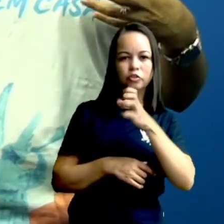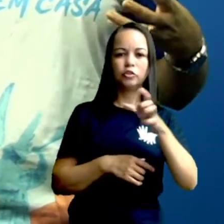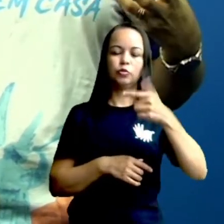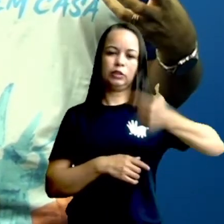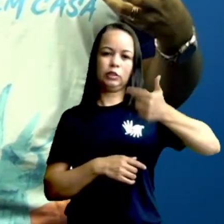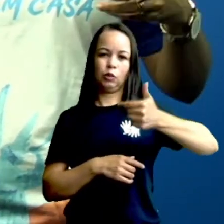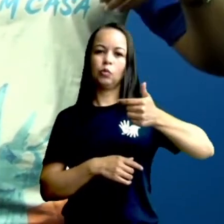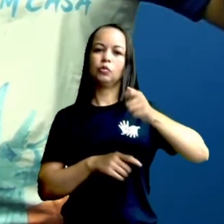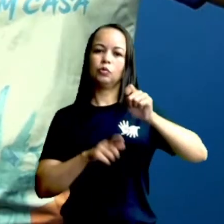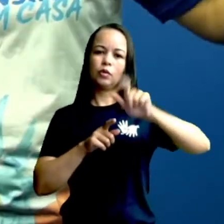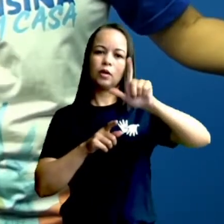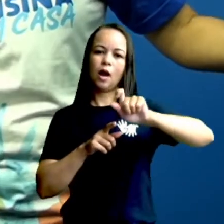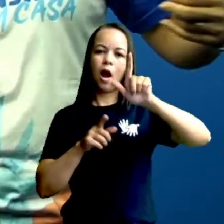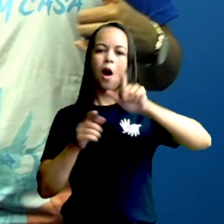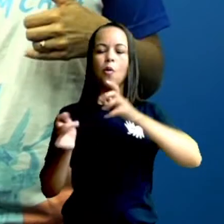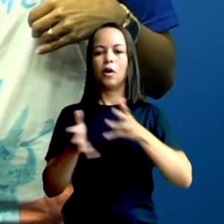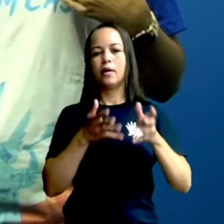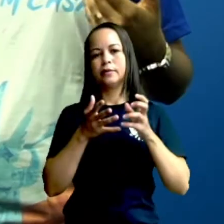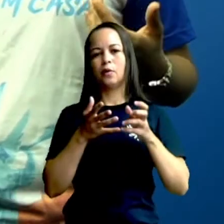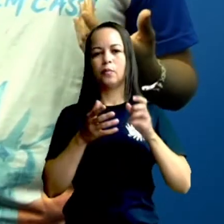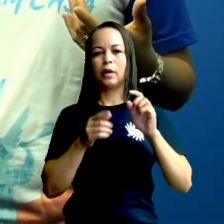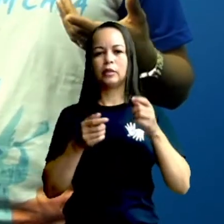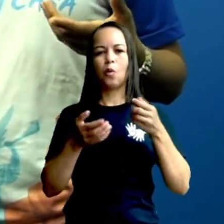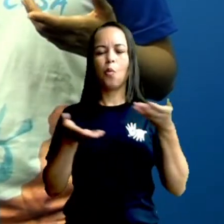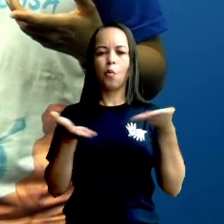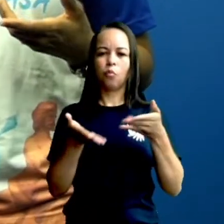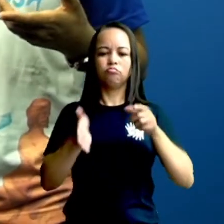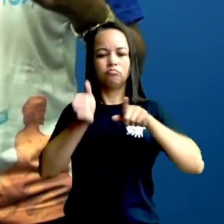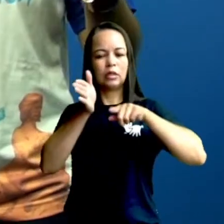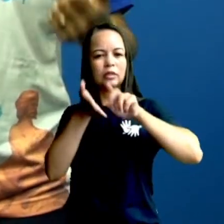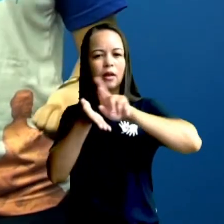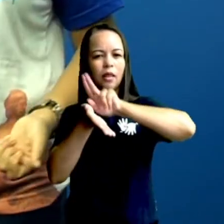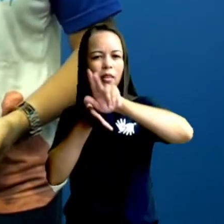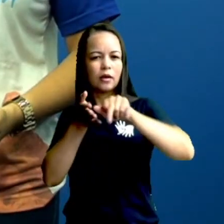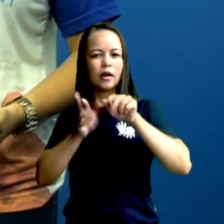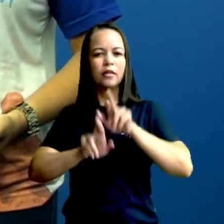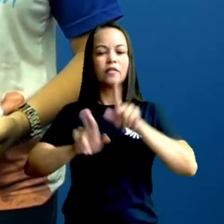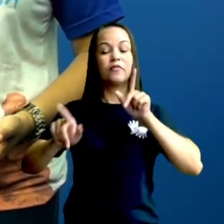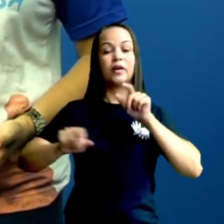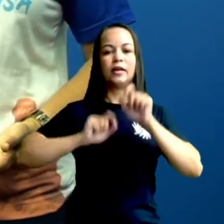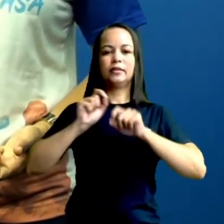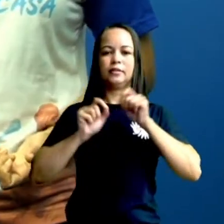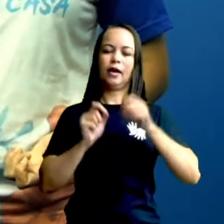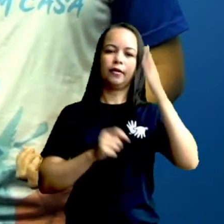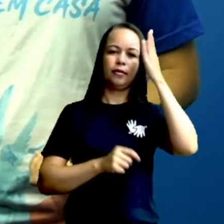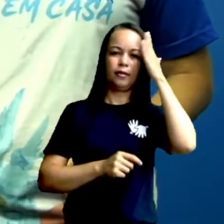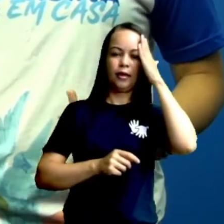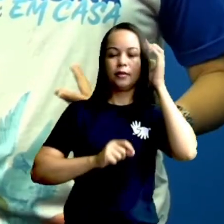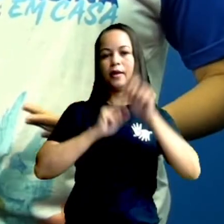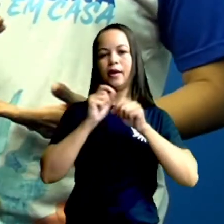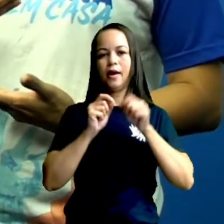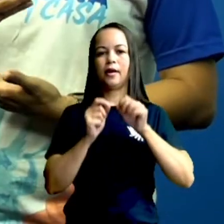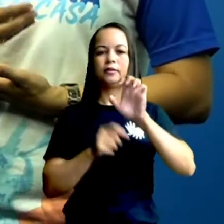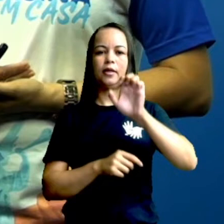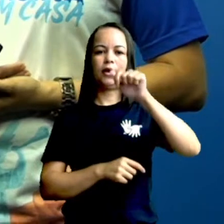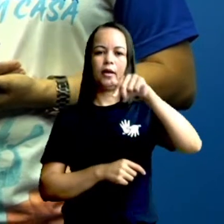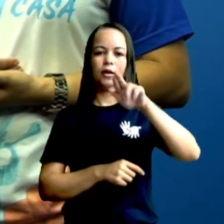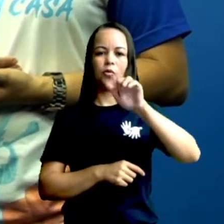trabalhar, diferenciar, entender as expressões algébricas e as equações do segundo grau, tá